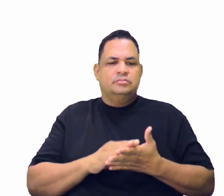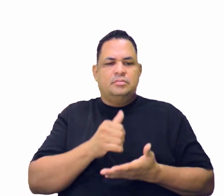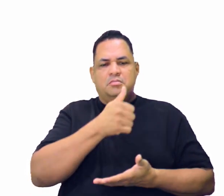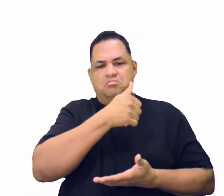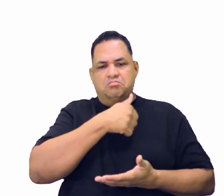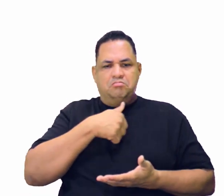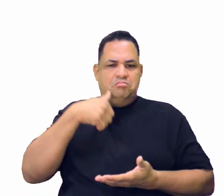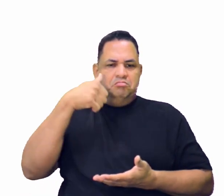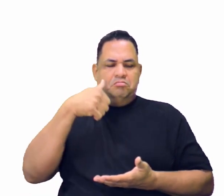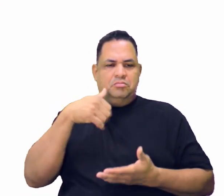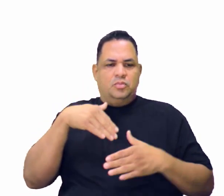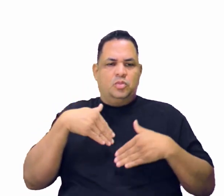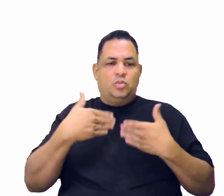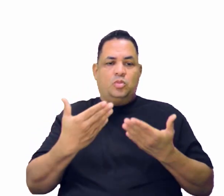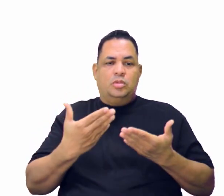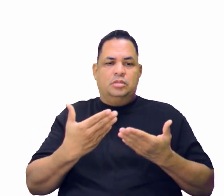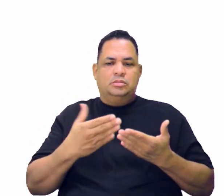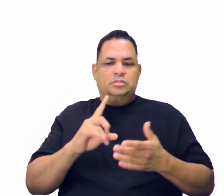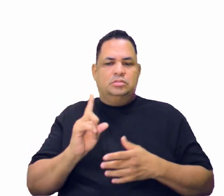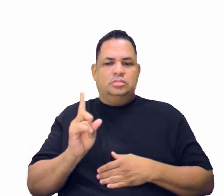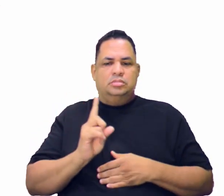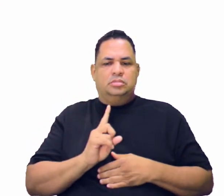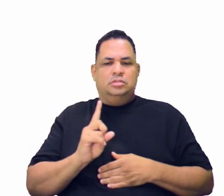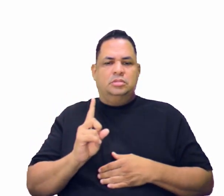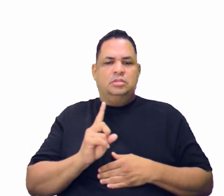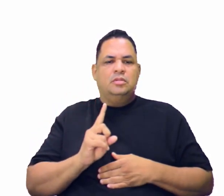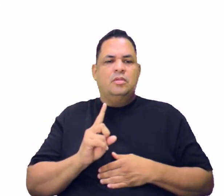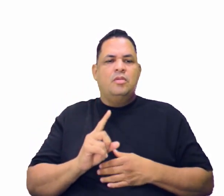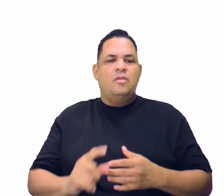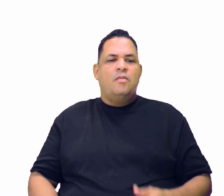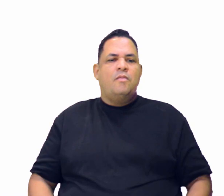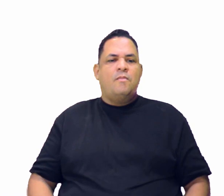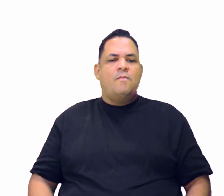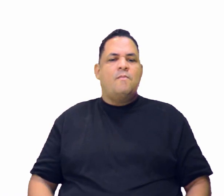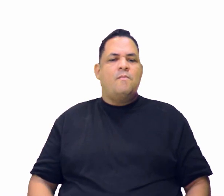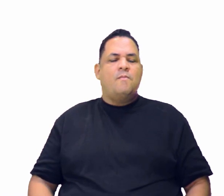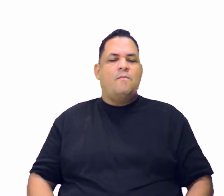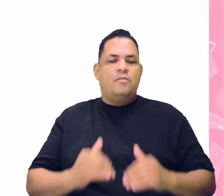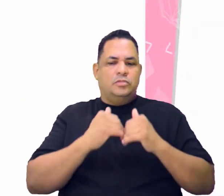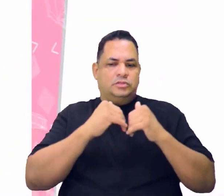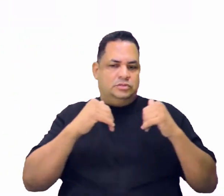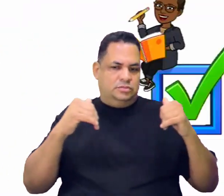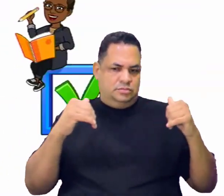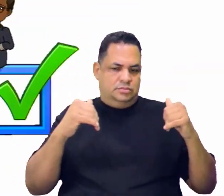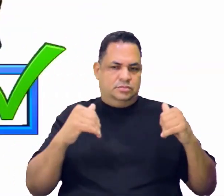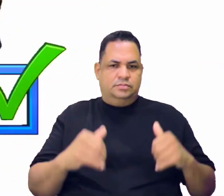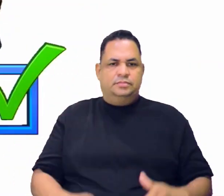melhor aqui, quando não. Beleza? E vai ser separado.